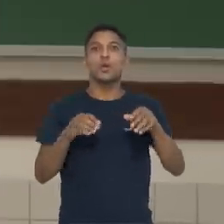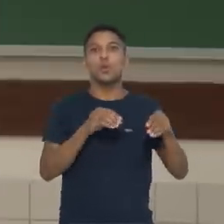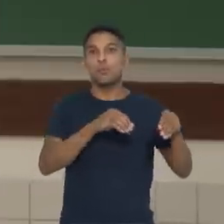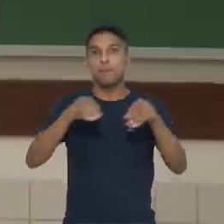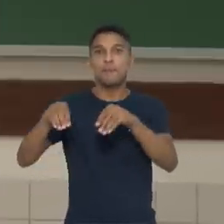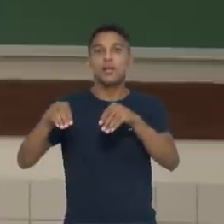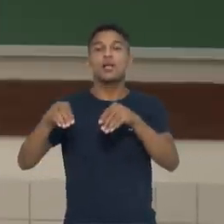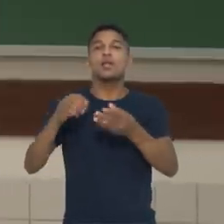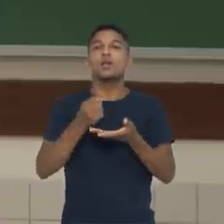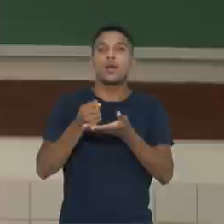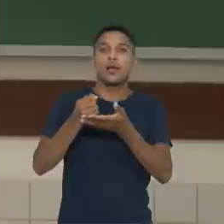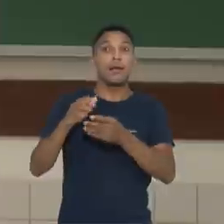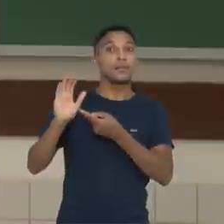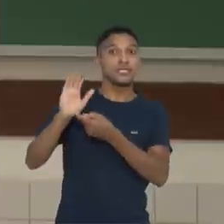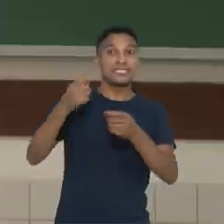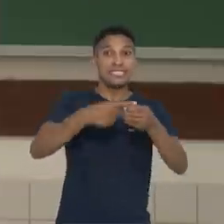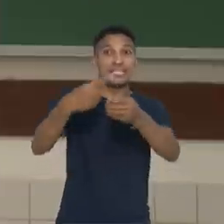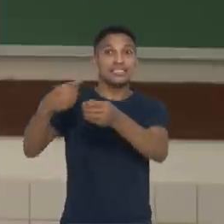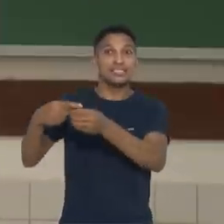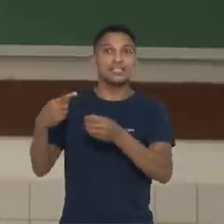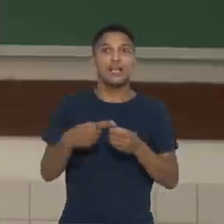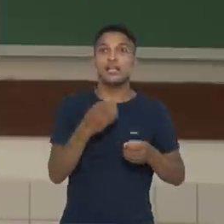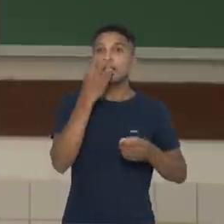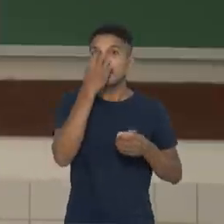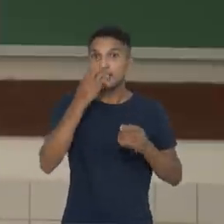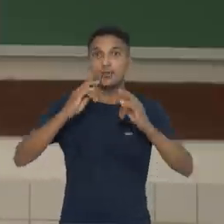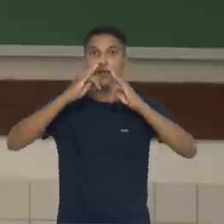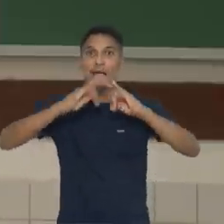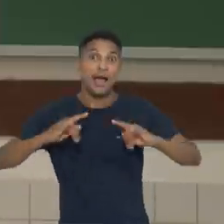se apresentavam nas cidades.